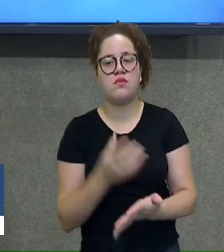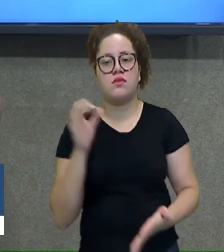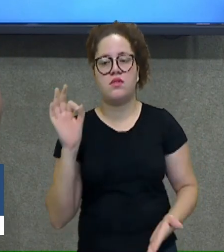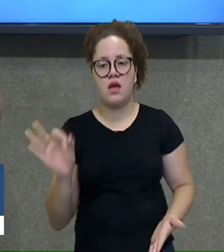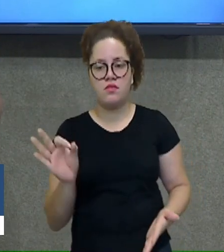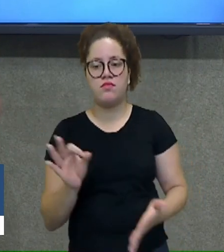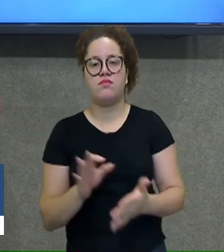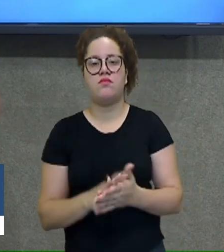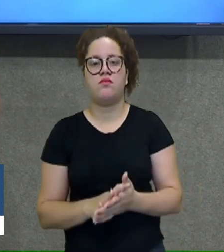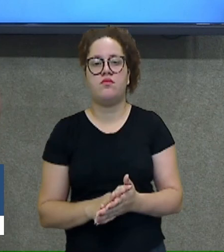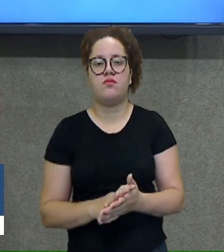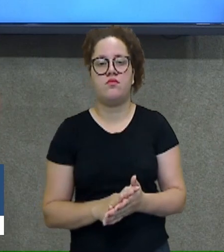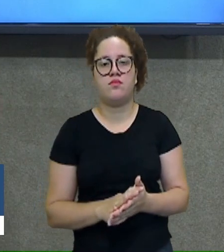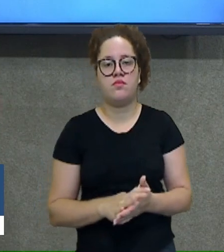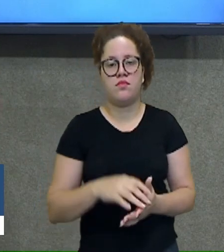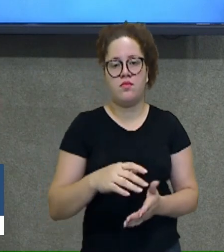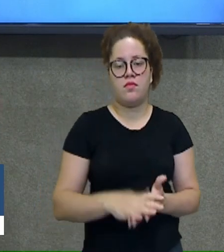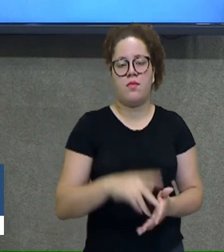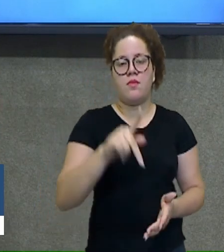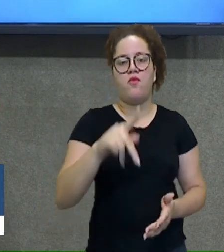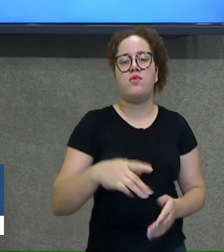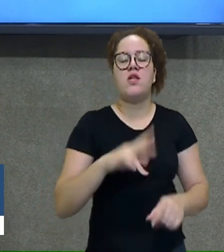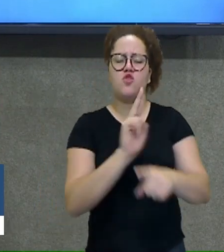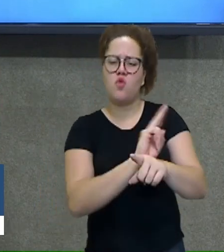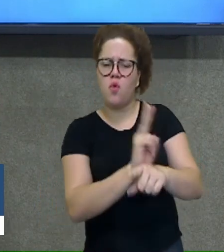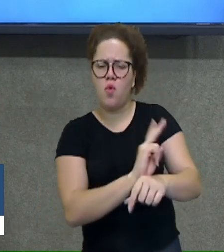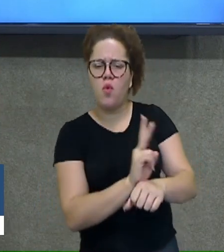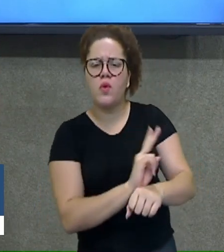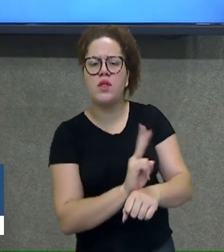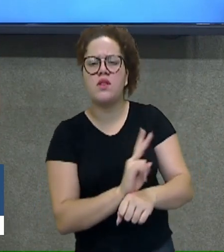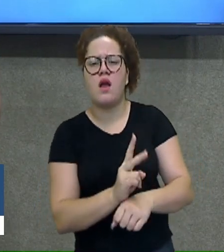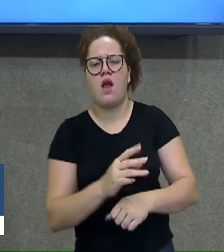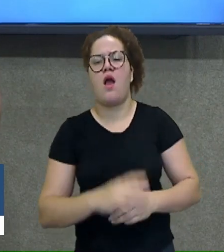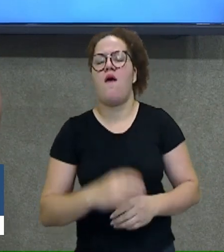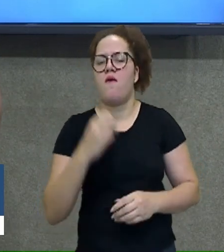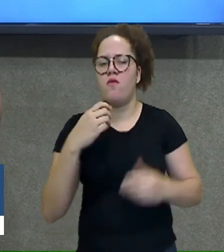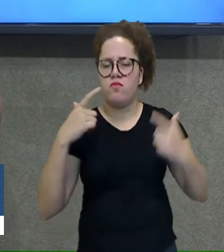certo? Gente, se cuide, fique bem,